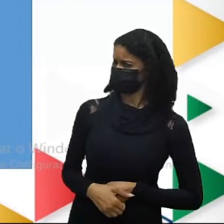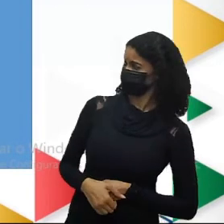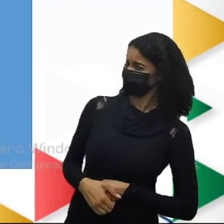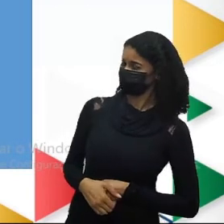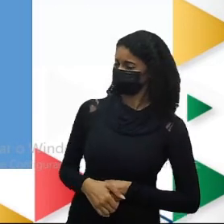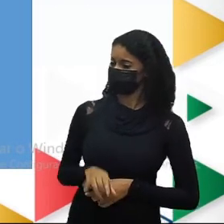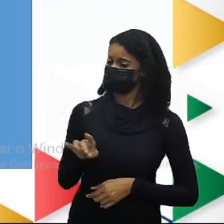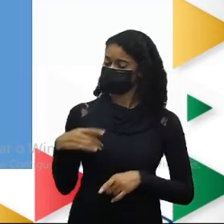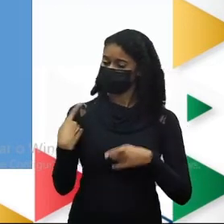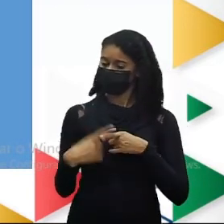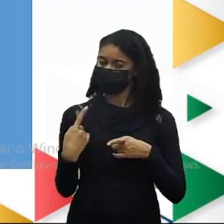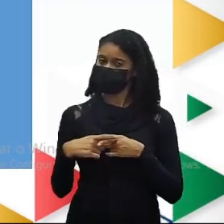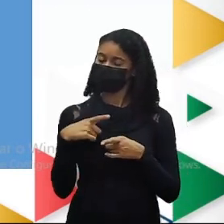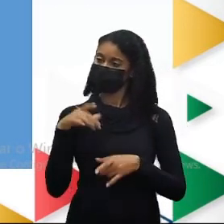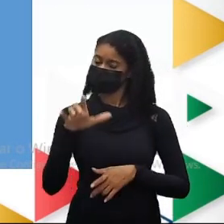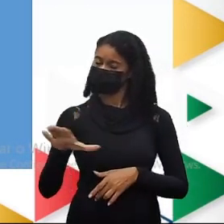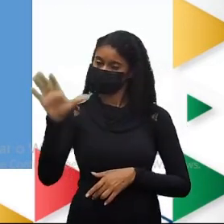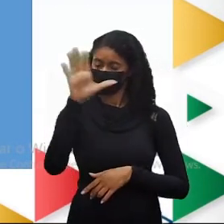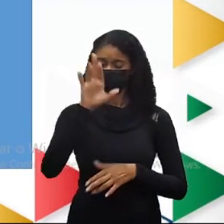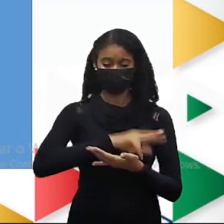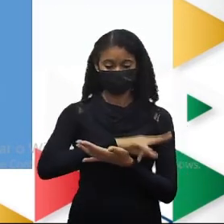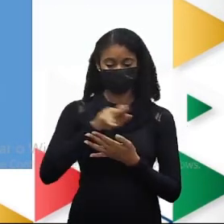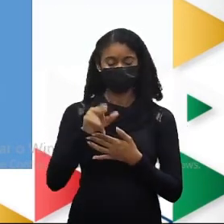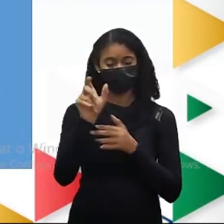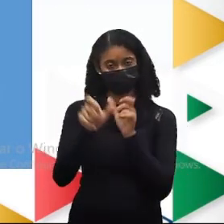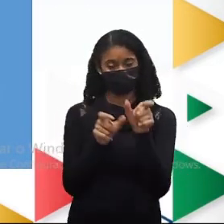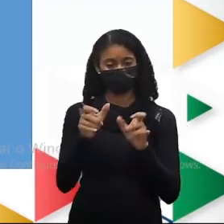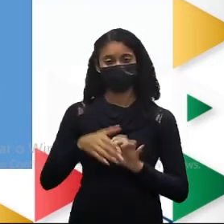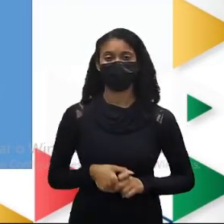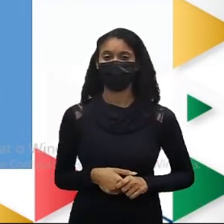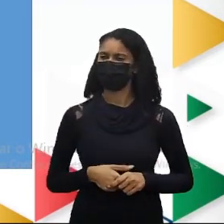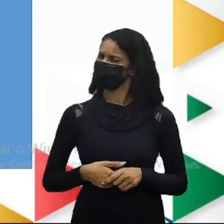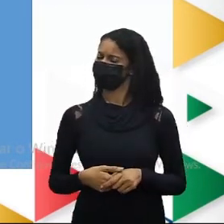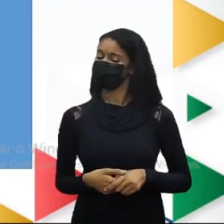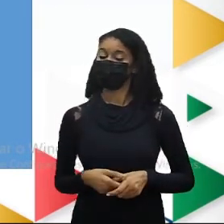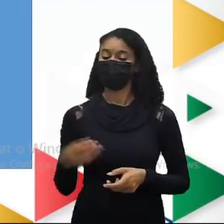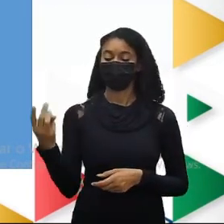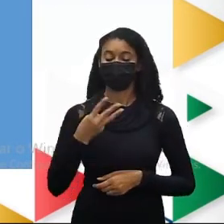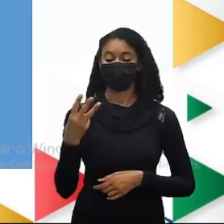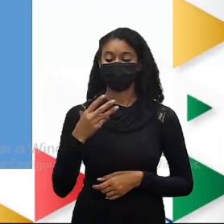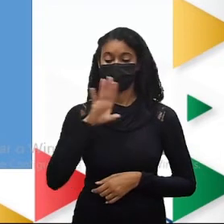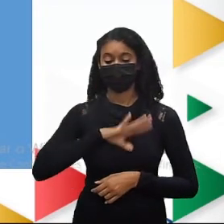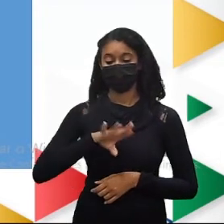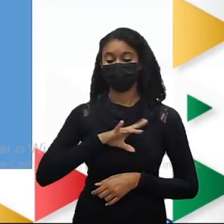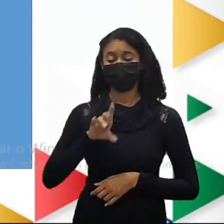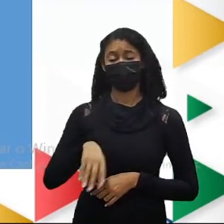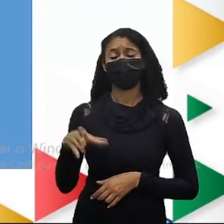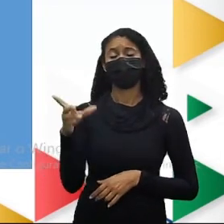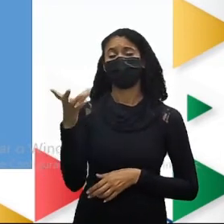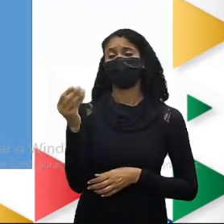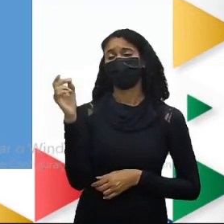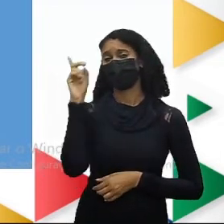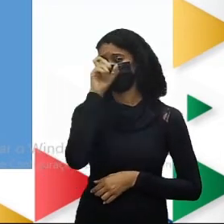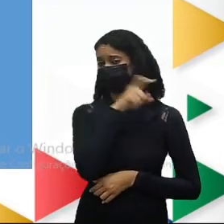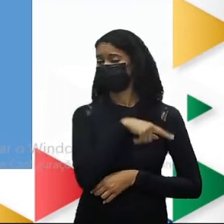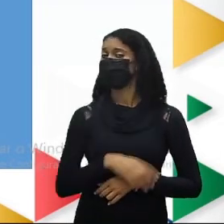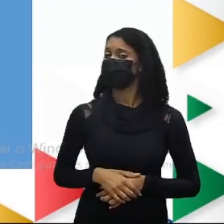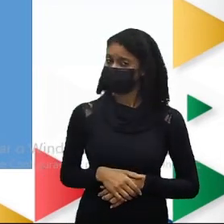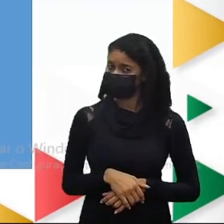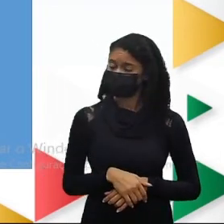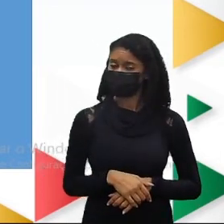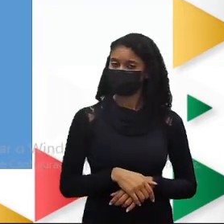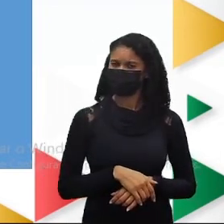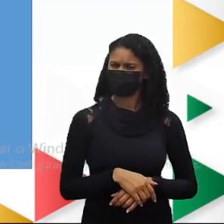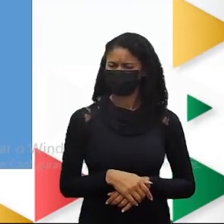Só porque há regiões com variações diferentes? Terceiro mito, o português é muito difícil. Será que o português é